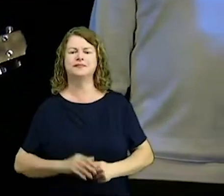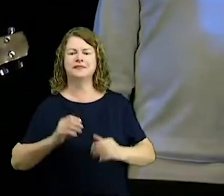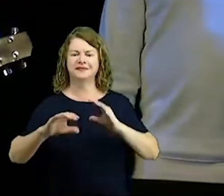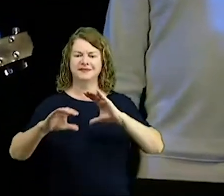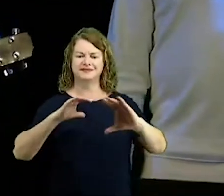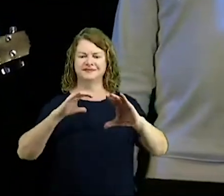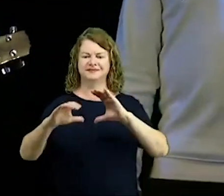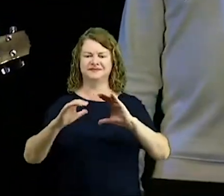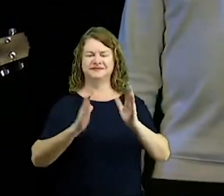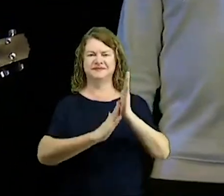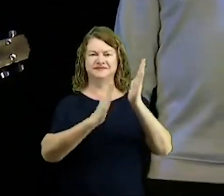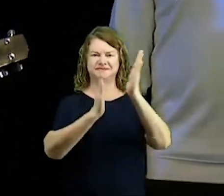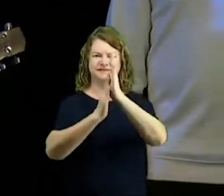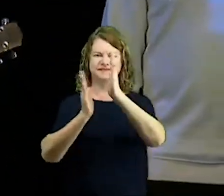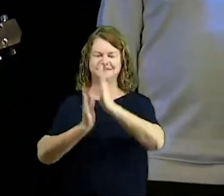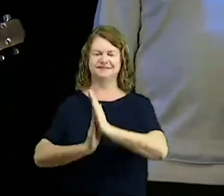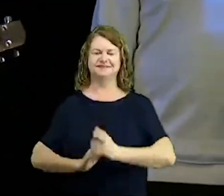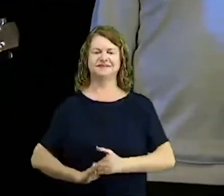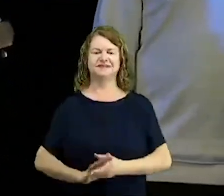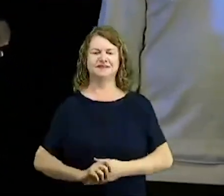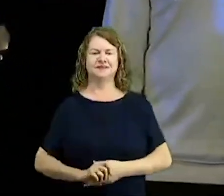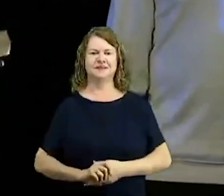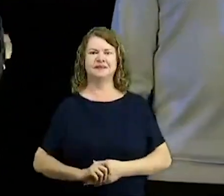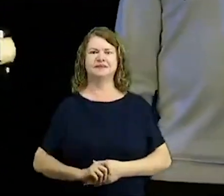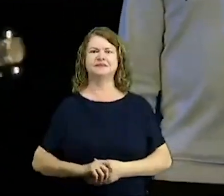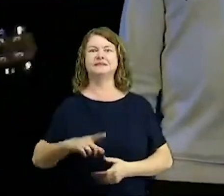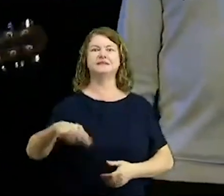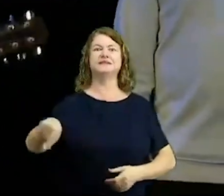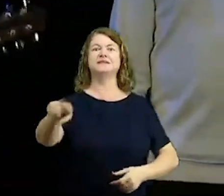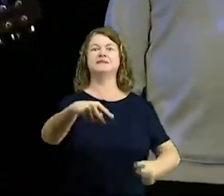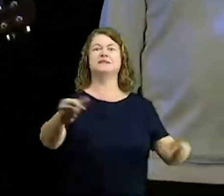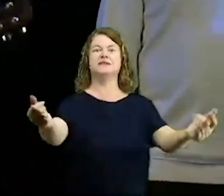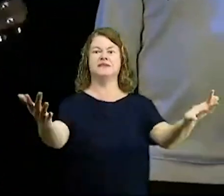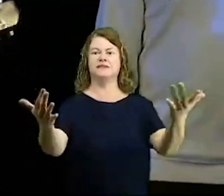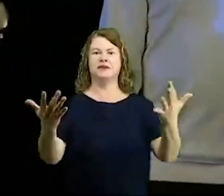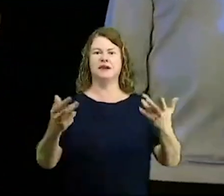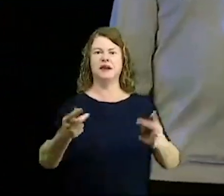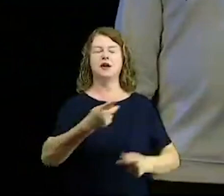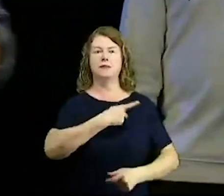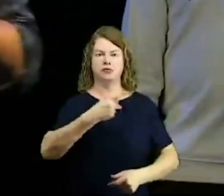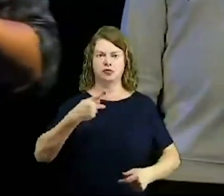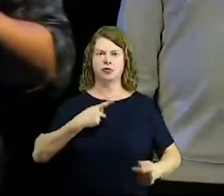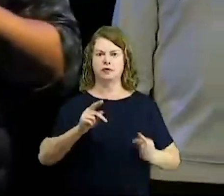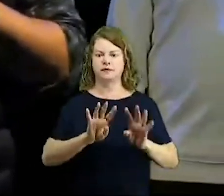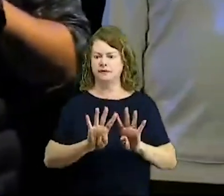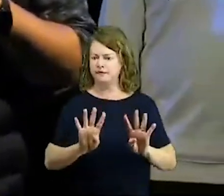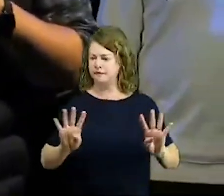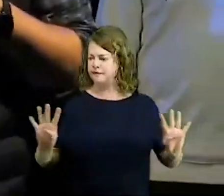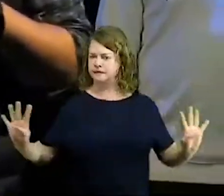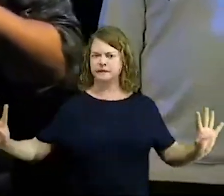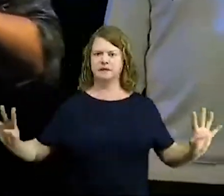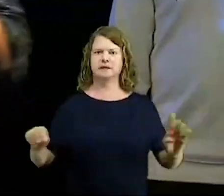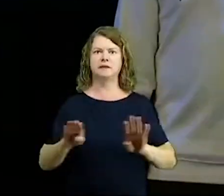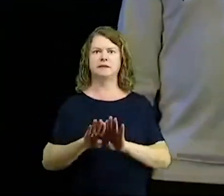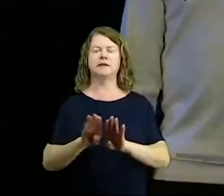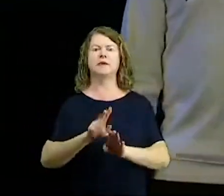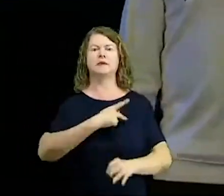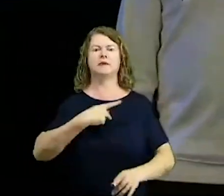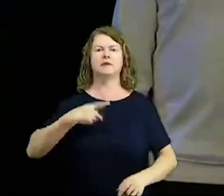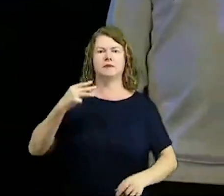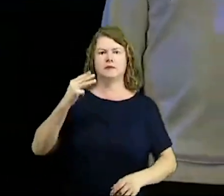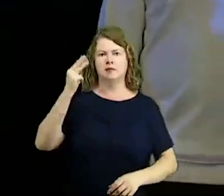cantar. Enquanto você canta, você sai do seu lugar. Vem cá, os pastores vão aqui à frente também. Pastor Marcos, você vai orar comigo